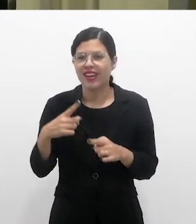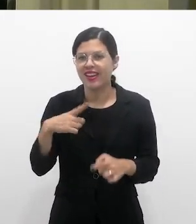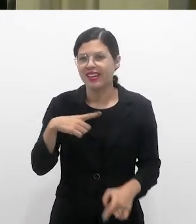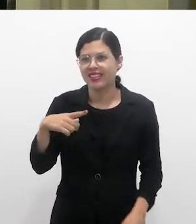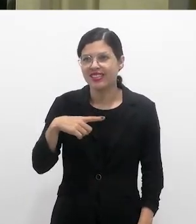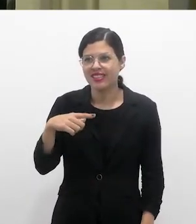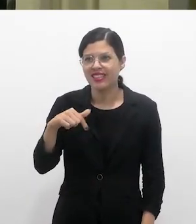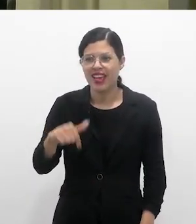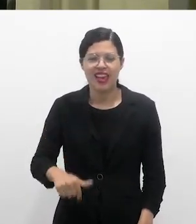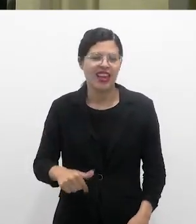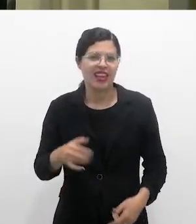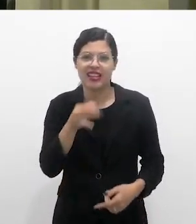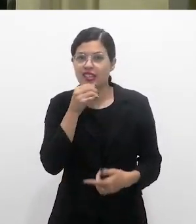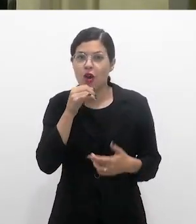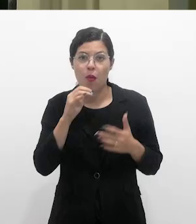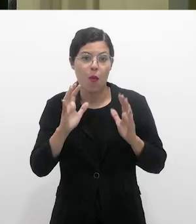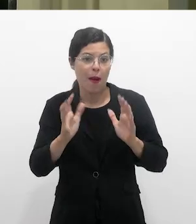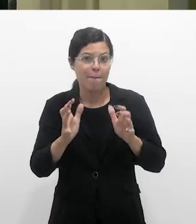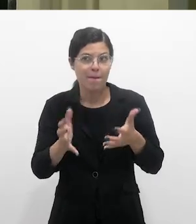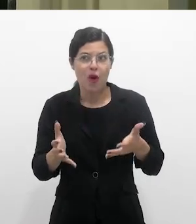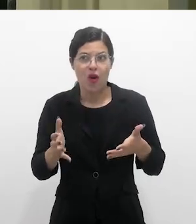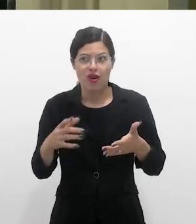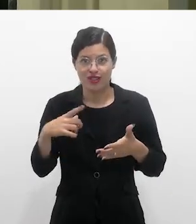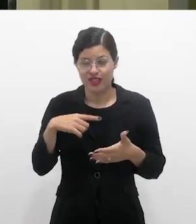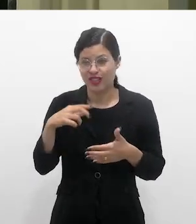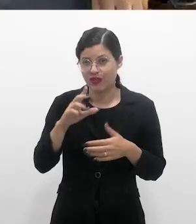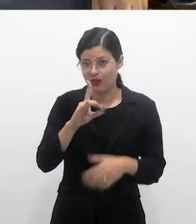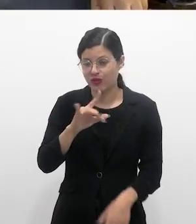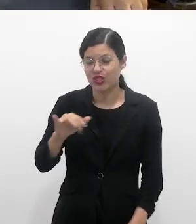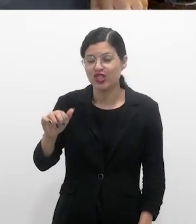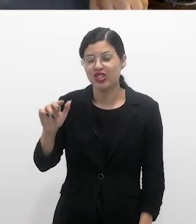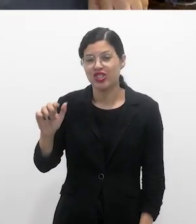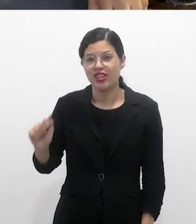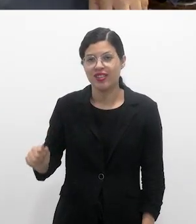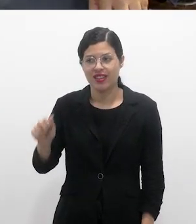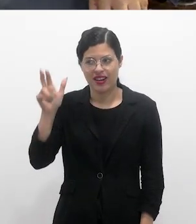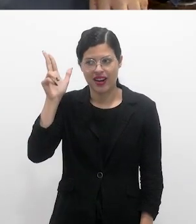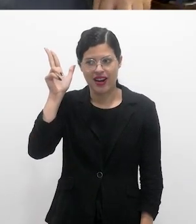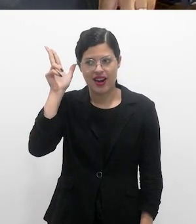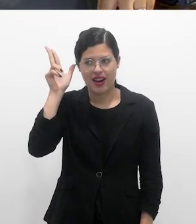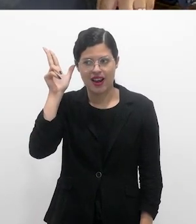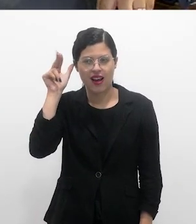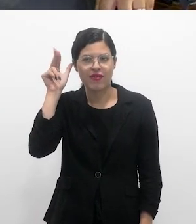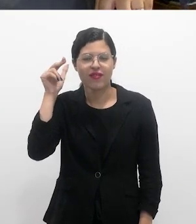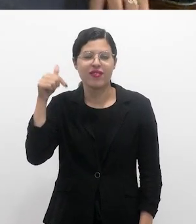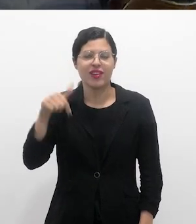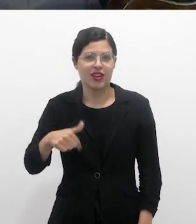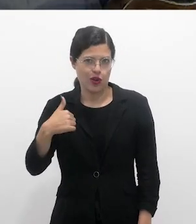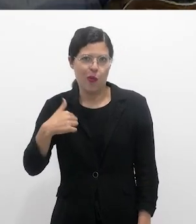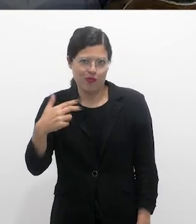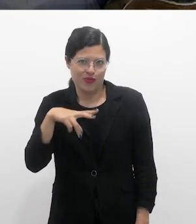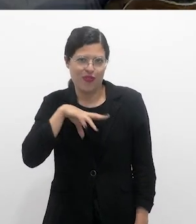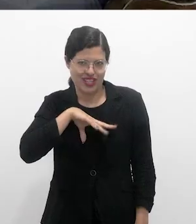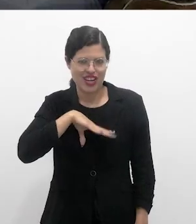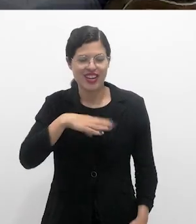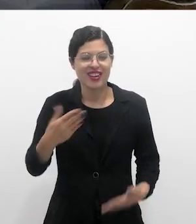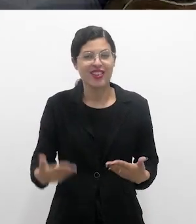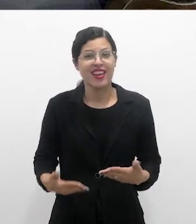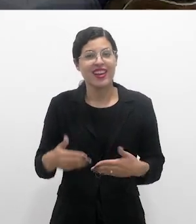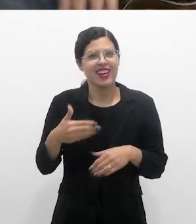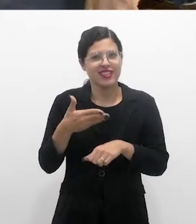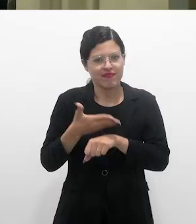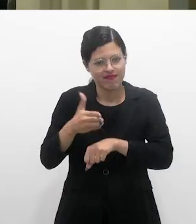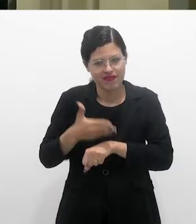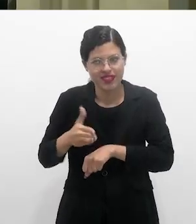pegou desde uma bola que... Uma vez eu estava na Gávea, sou vascaíno, fui jogar um futebol na Gávea, e eles jogando, eles treinavam